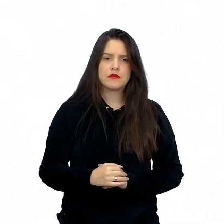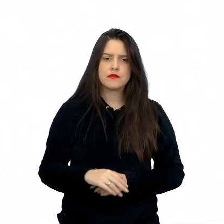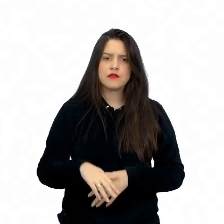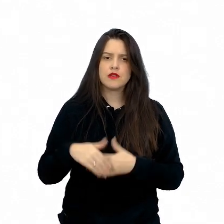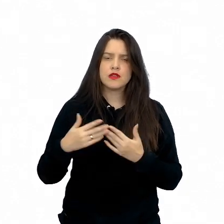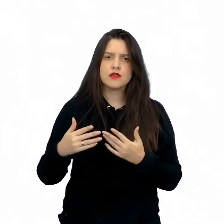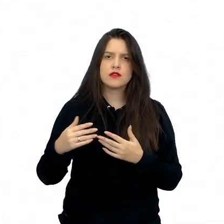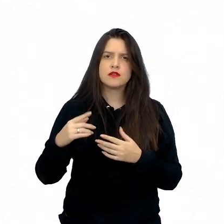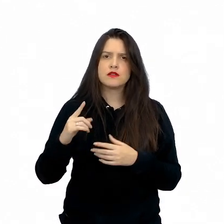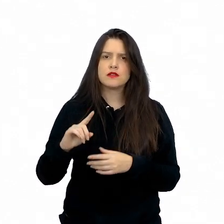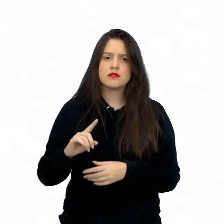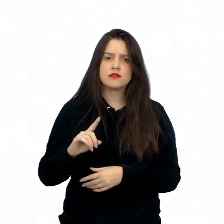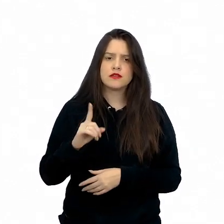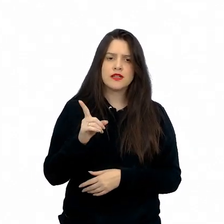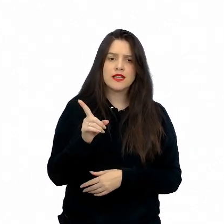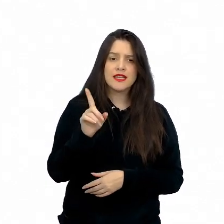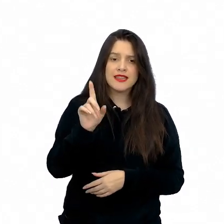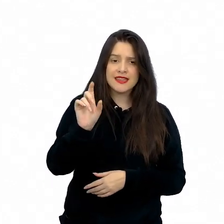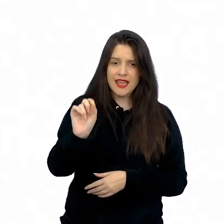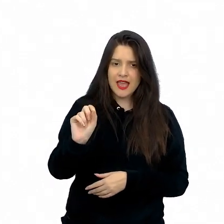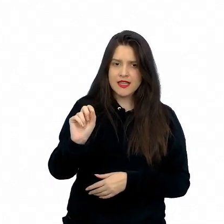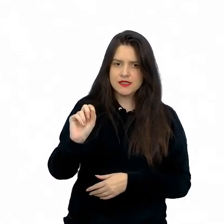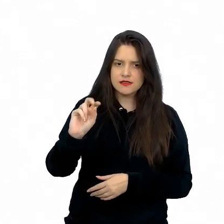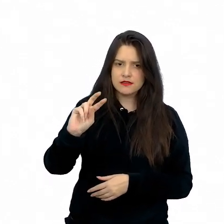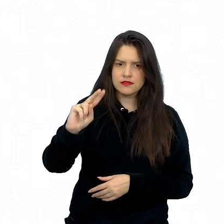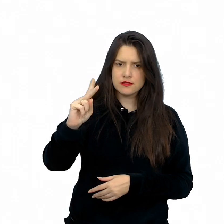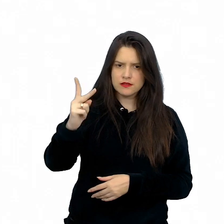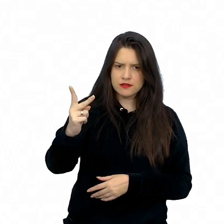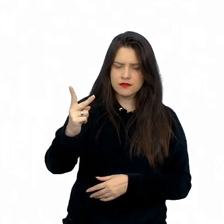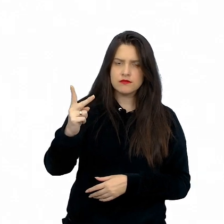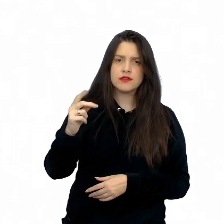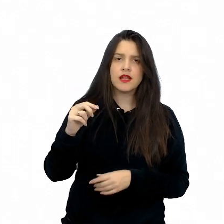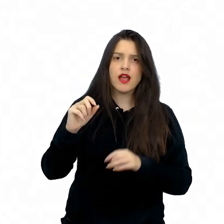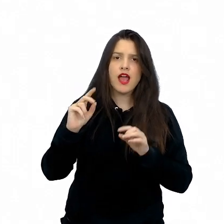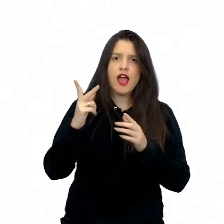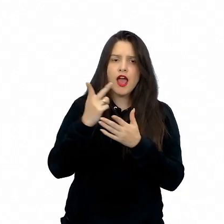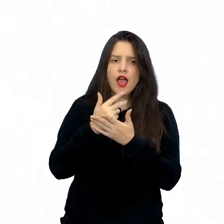Ultrapassada essa fase que ele olhar para a figura,